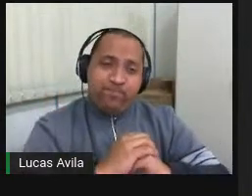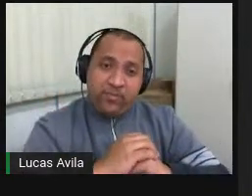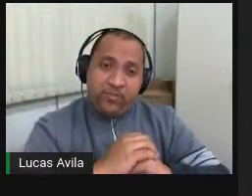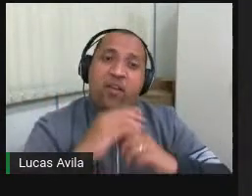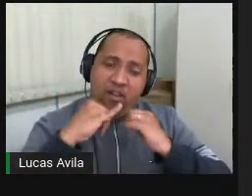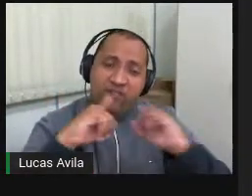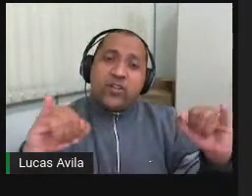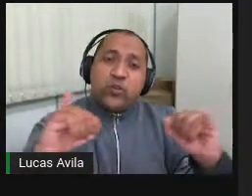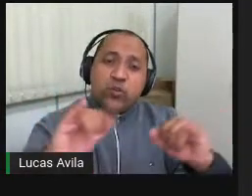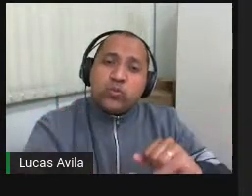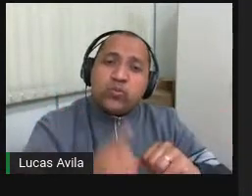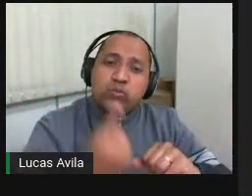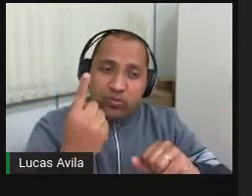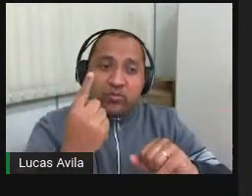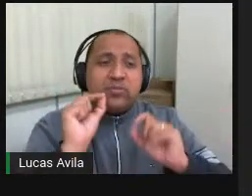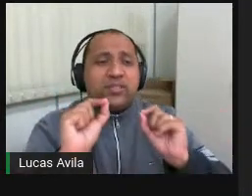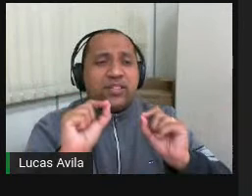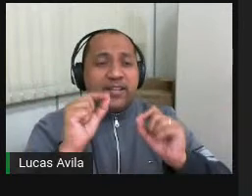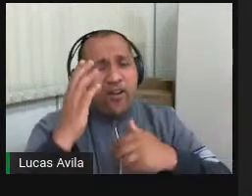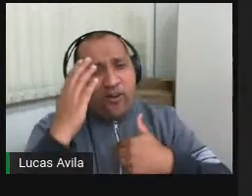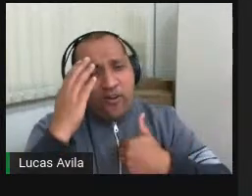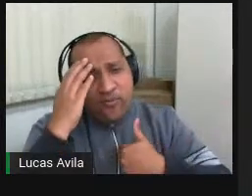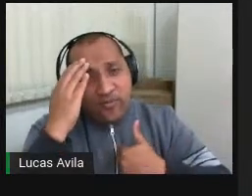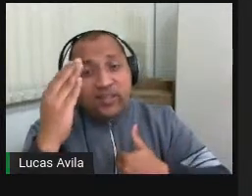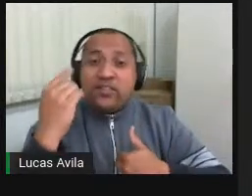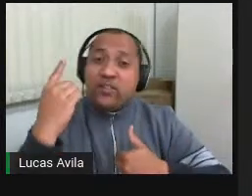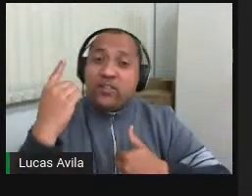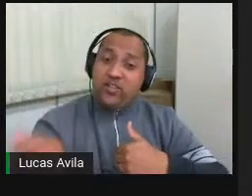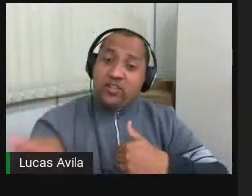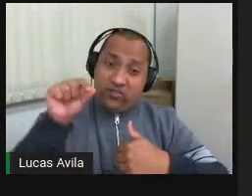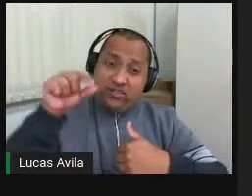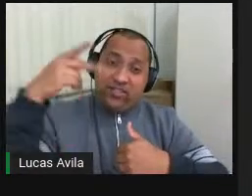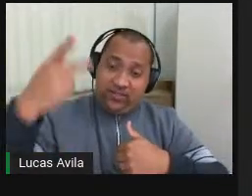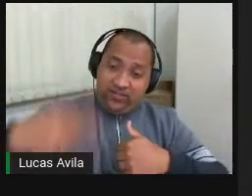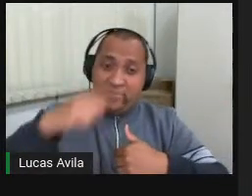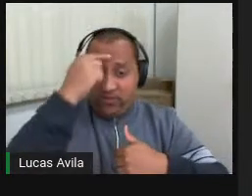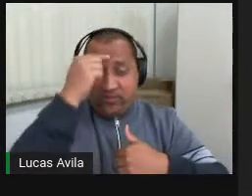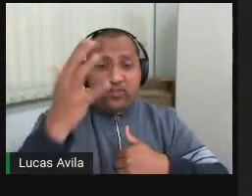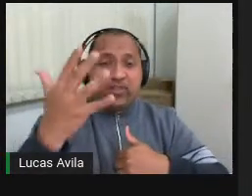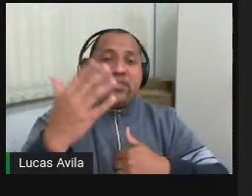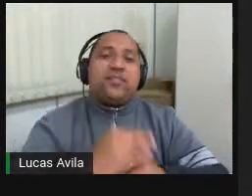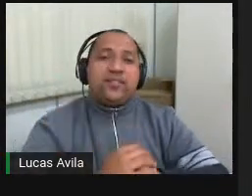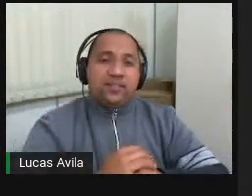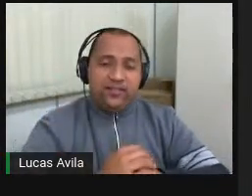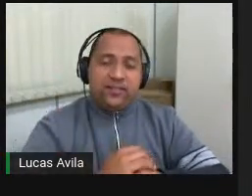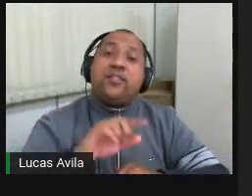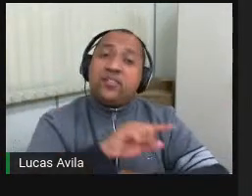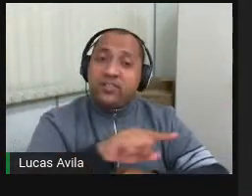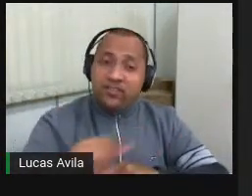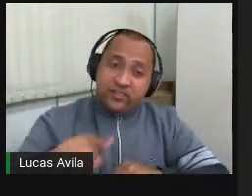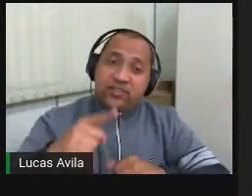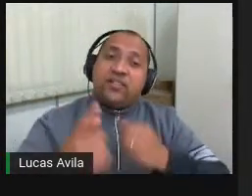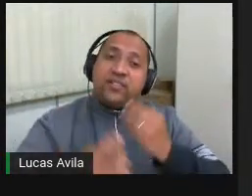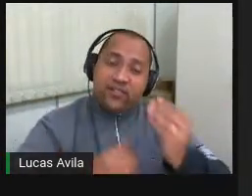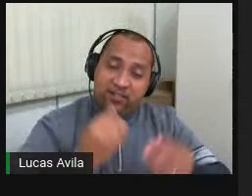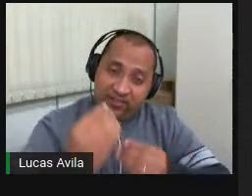né? Obrigado por terem nos escolhido. Vocês foram como se fosse